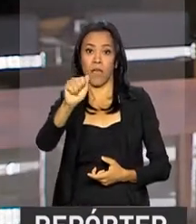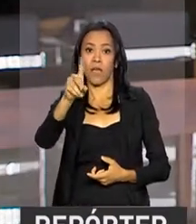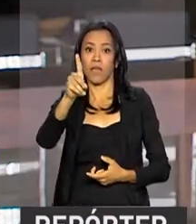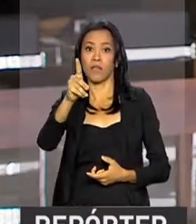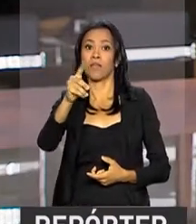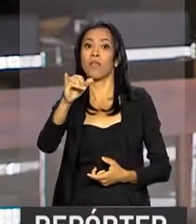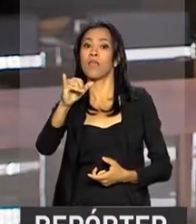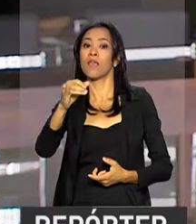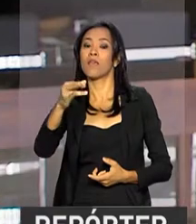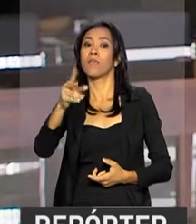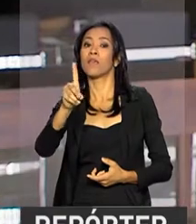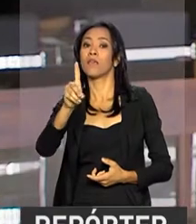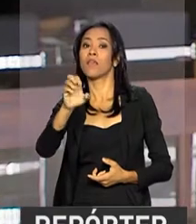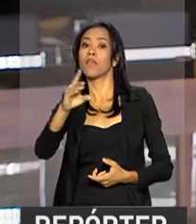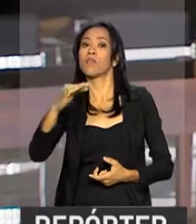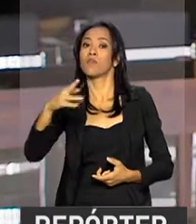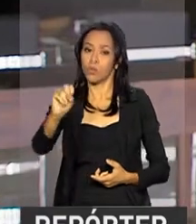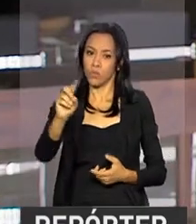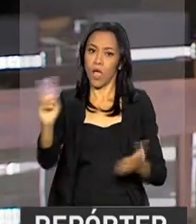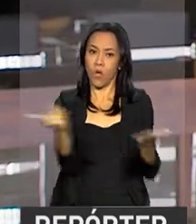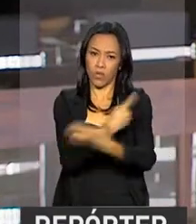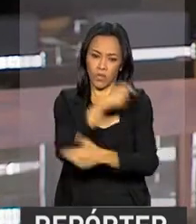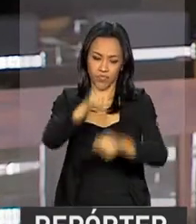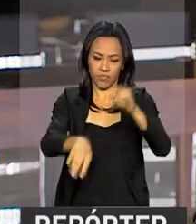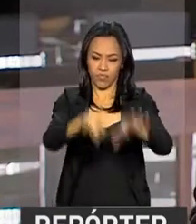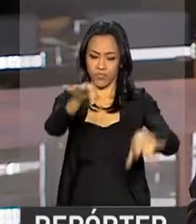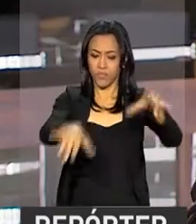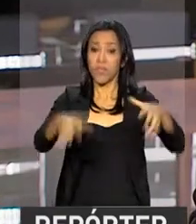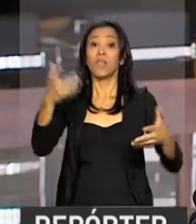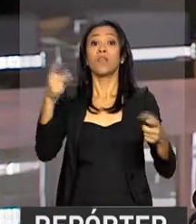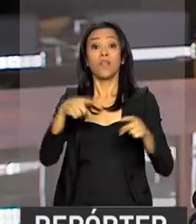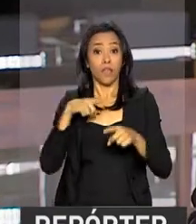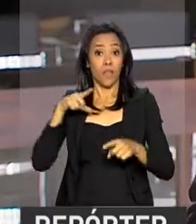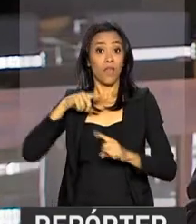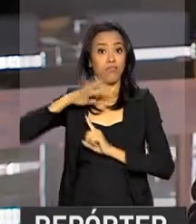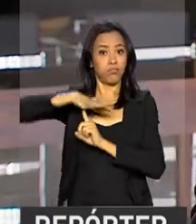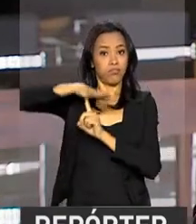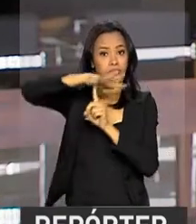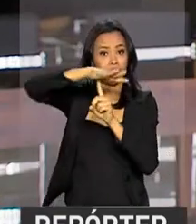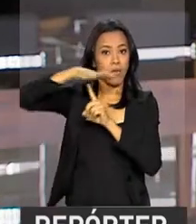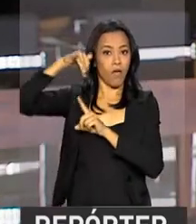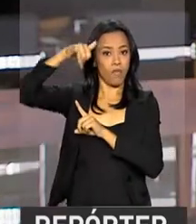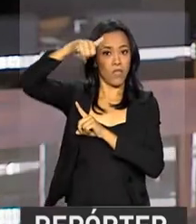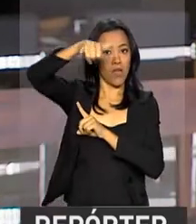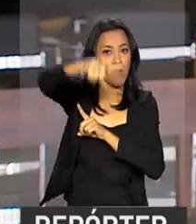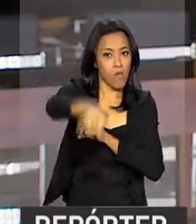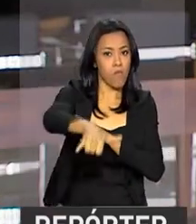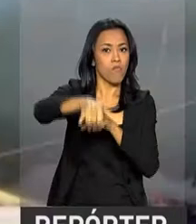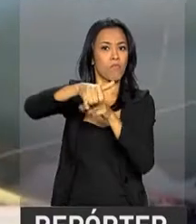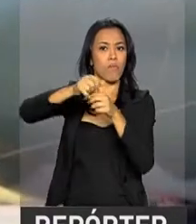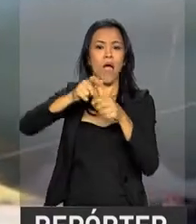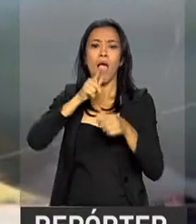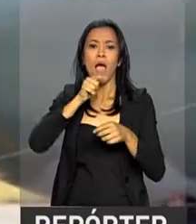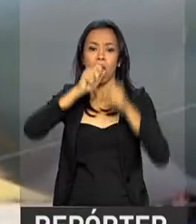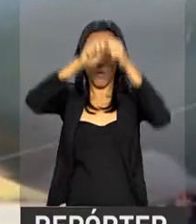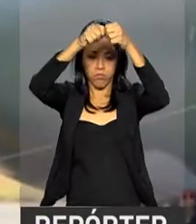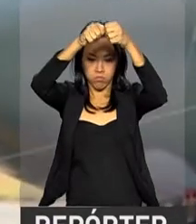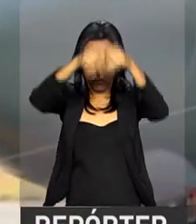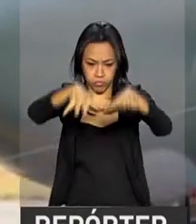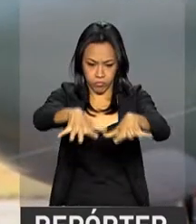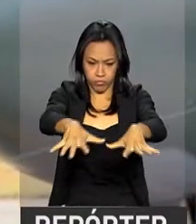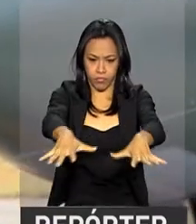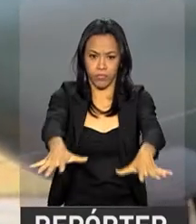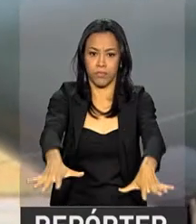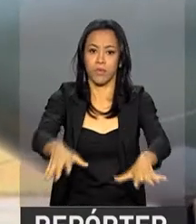brasileira transporta água para ajudar no combate ao fogo o avião é equipado com cinco tanques